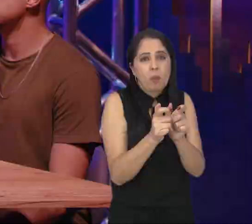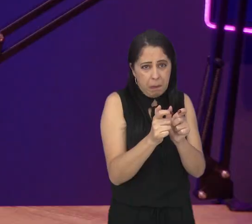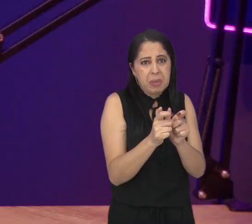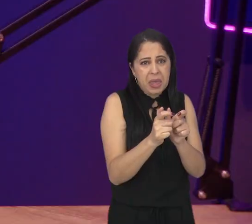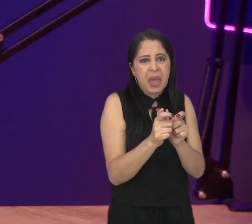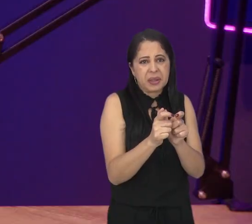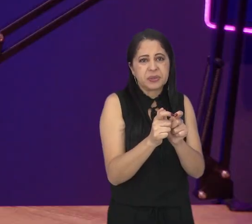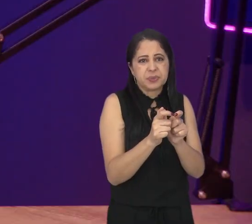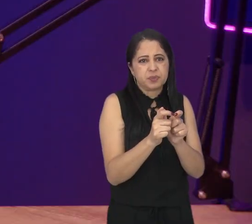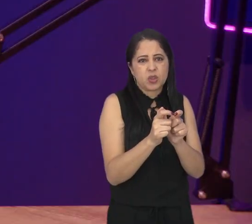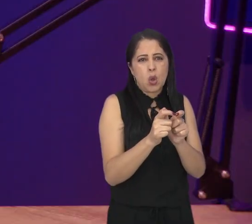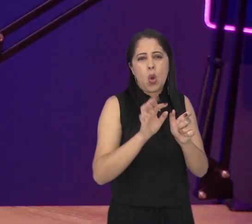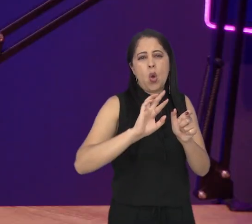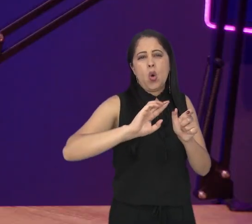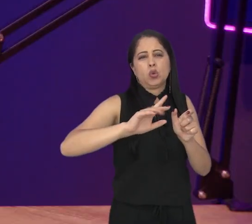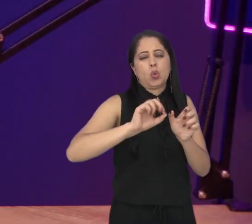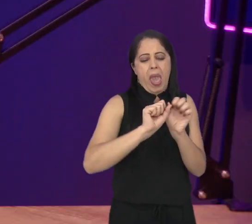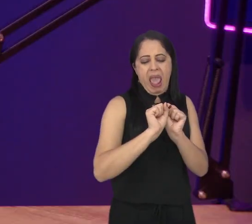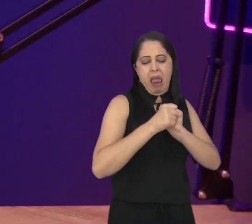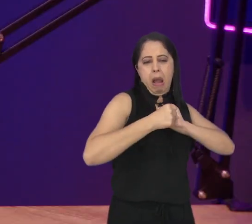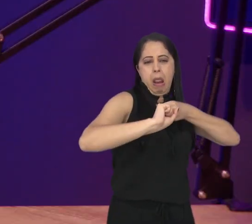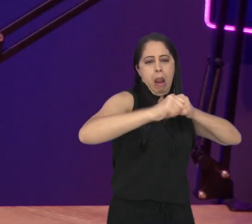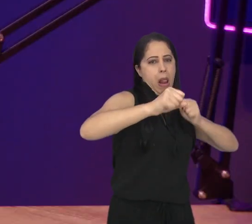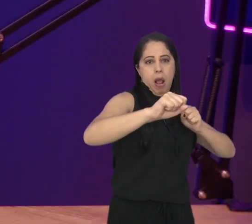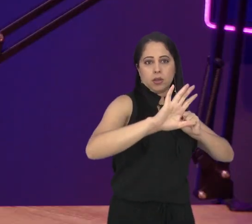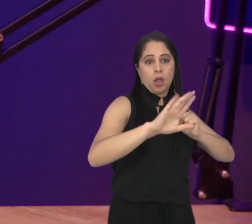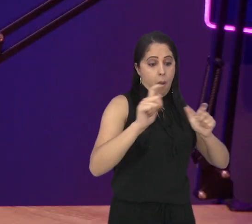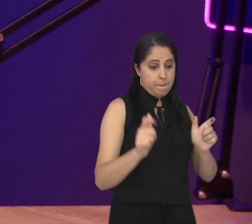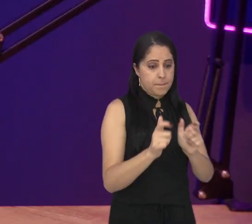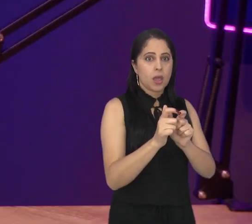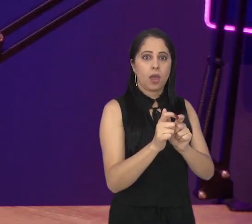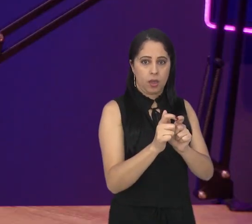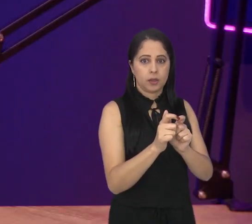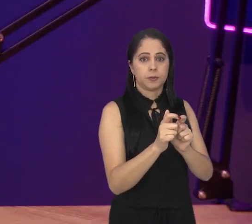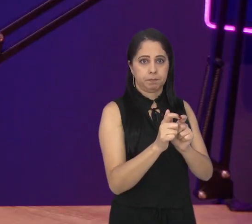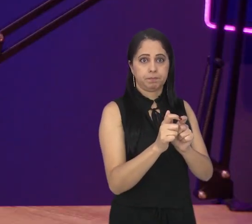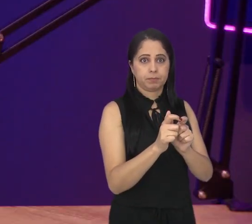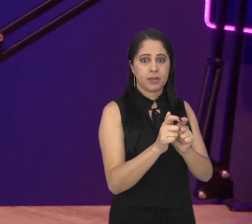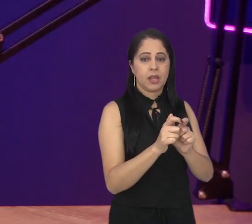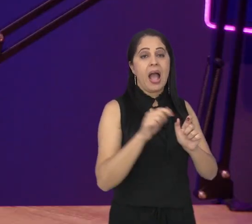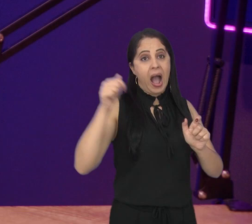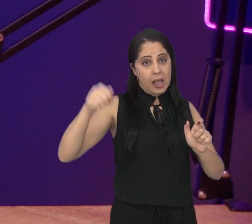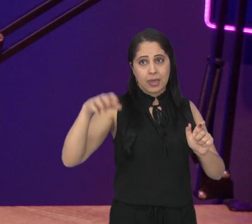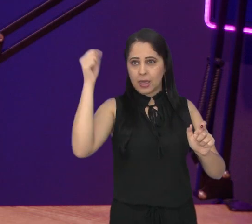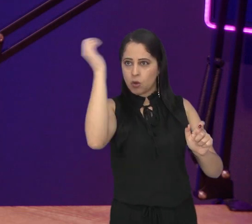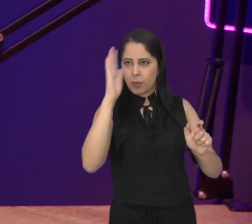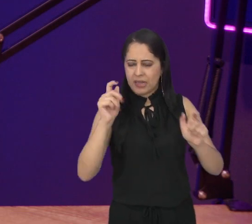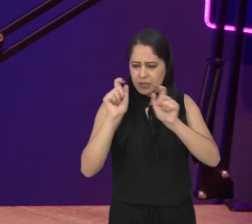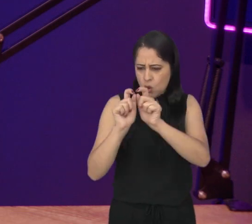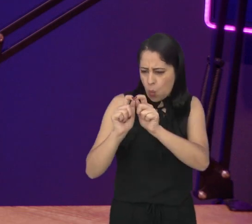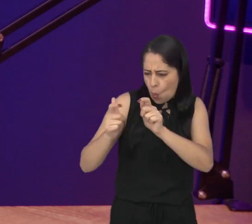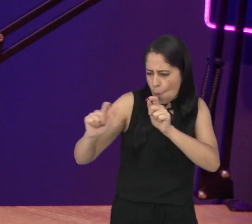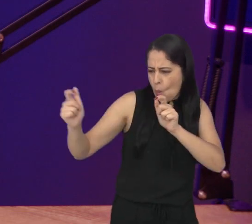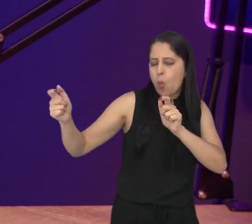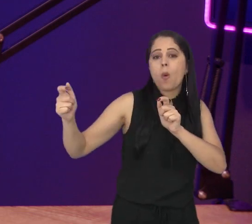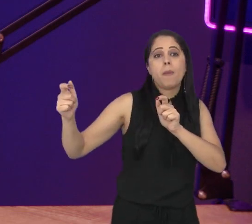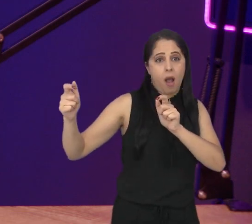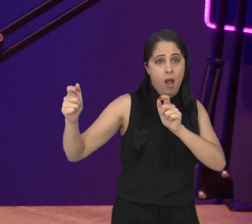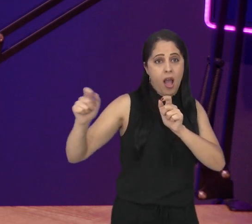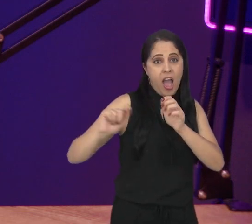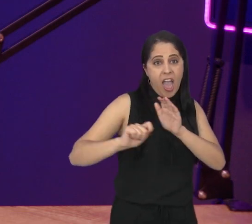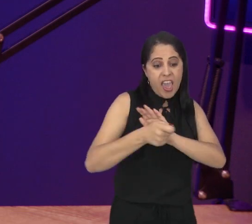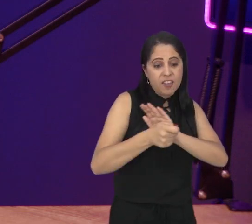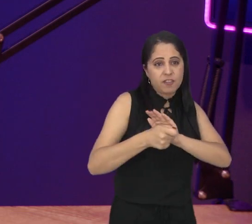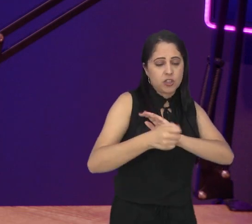espaço territorial, né, para investir, por exemplo, em agronegócio, como faz o Brasil, mas por isso